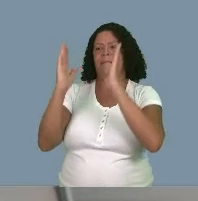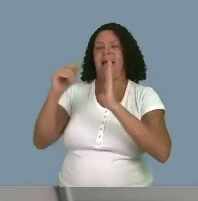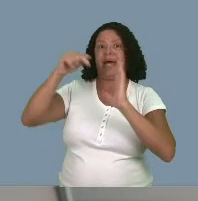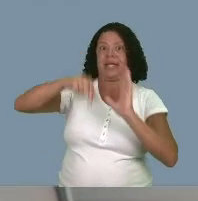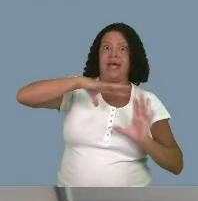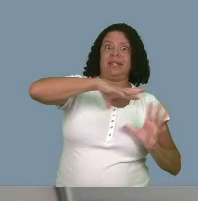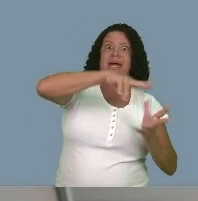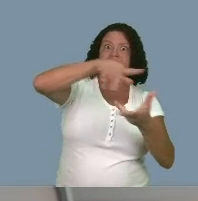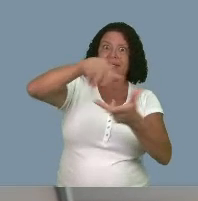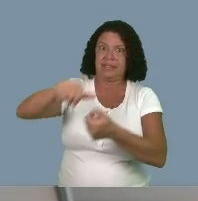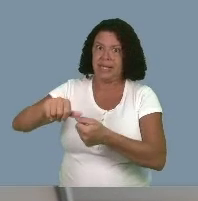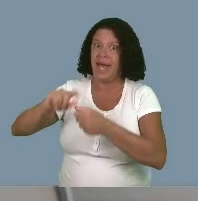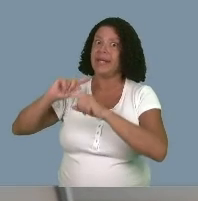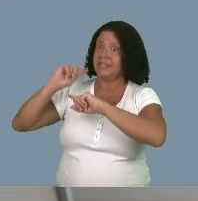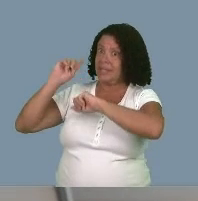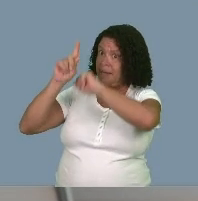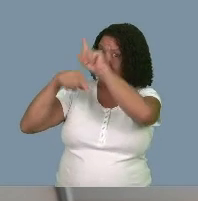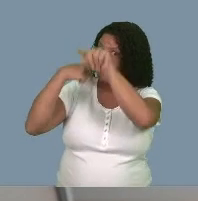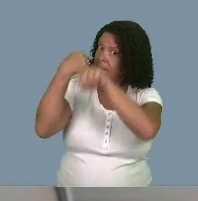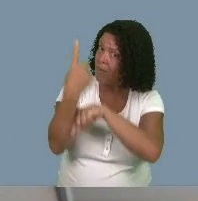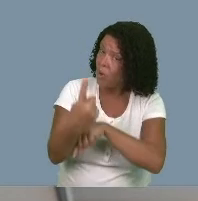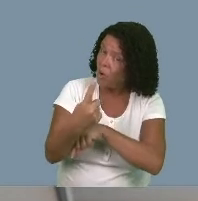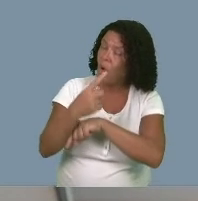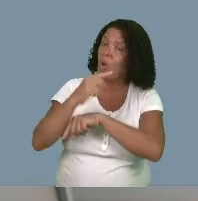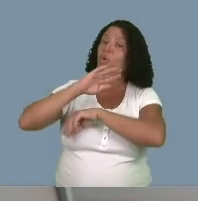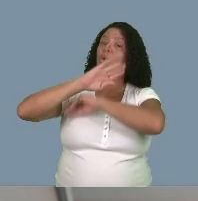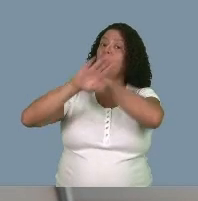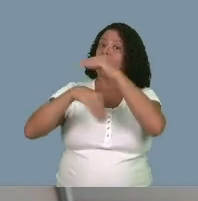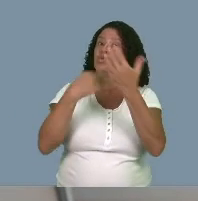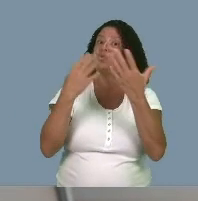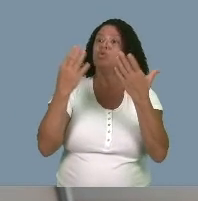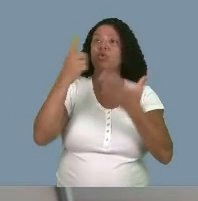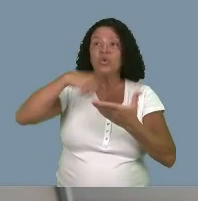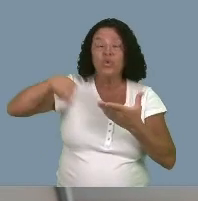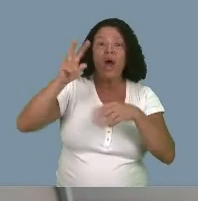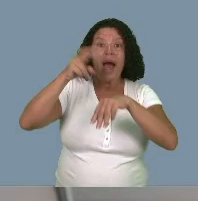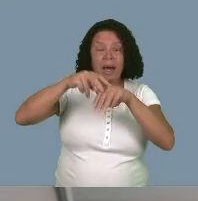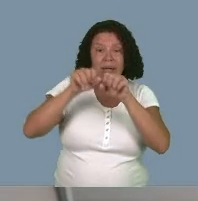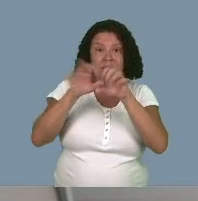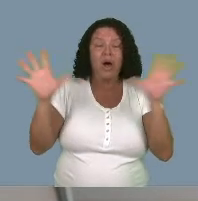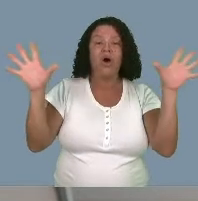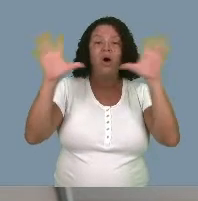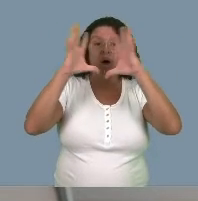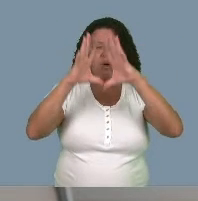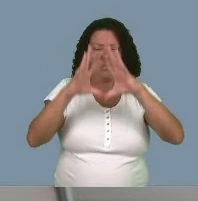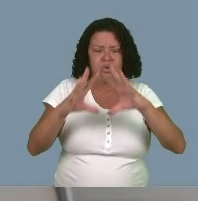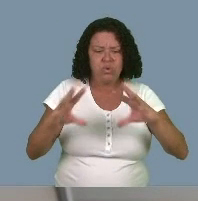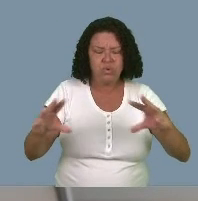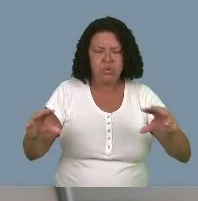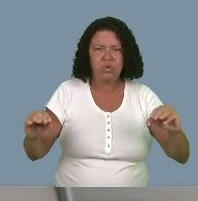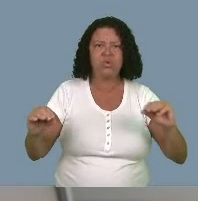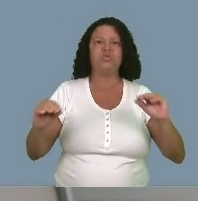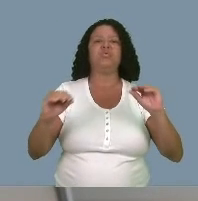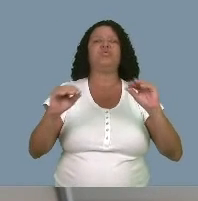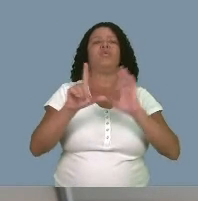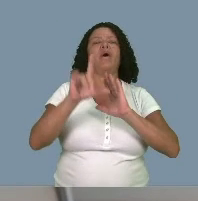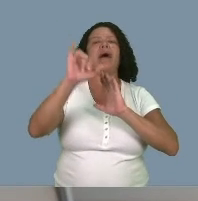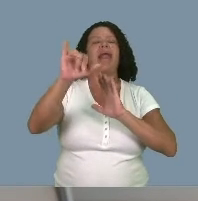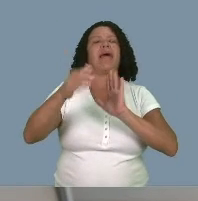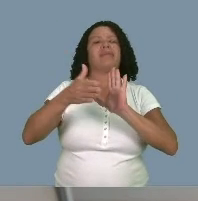planeta. Logo mais, quando tudo se acalmar e a lei de progresso funcionar com mais